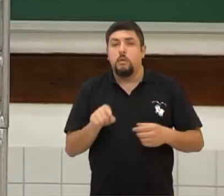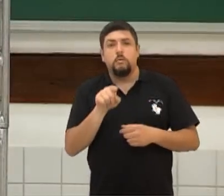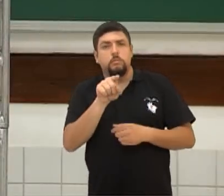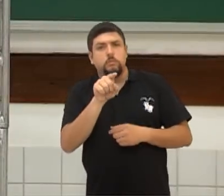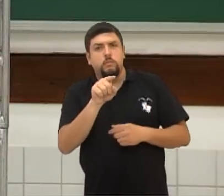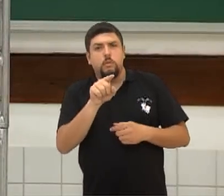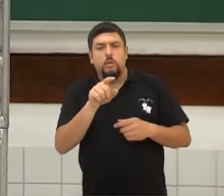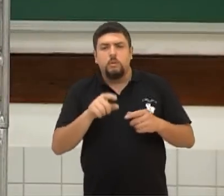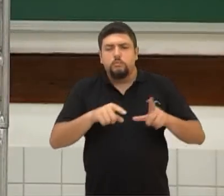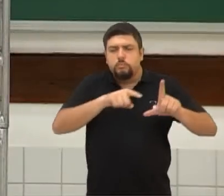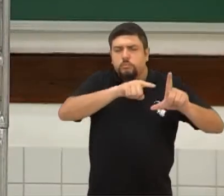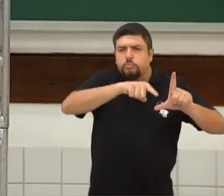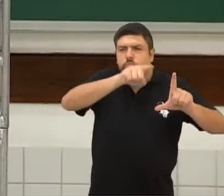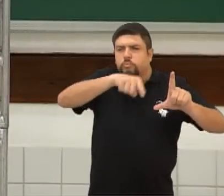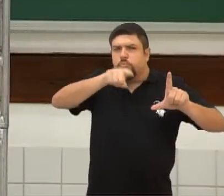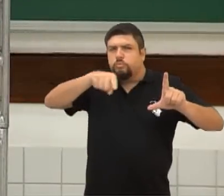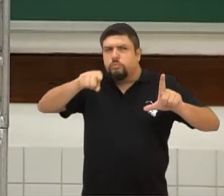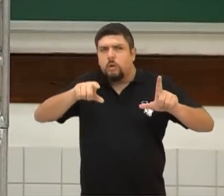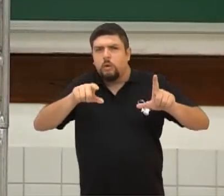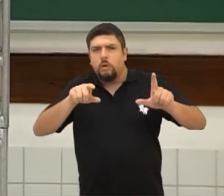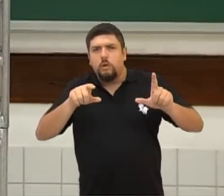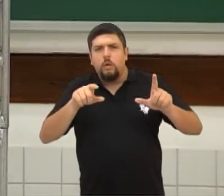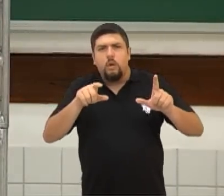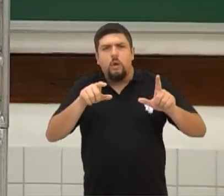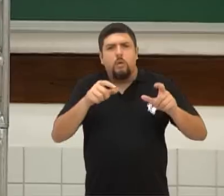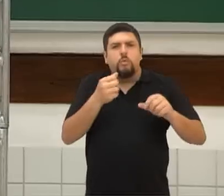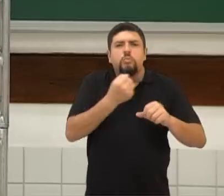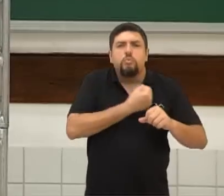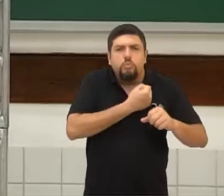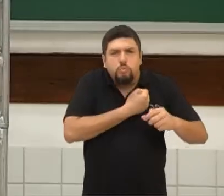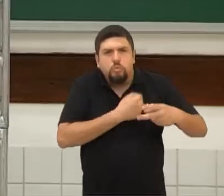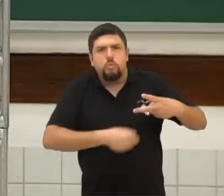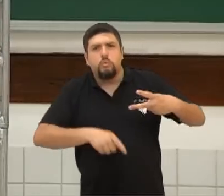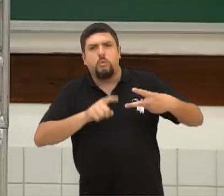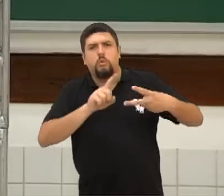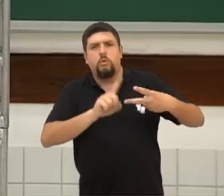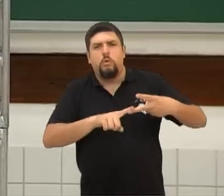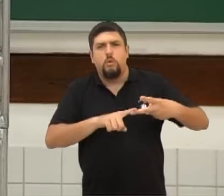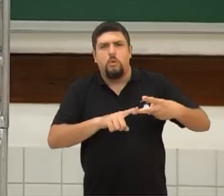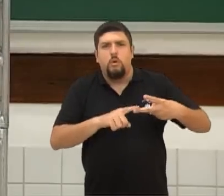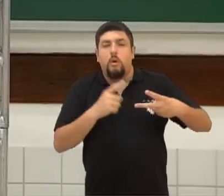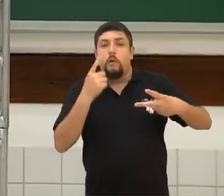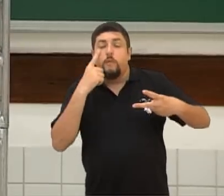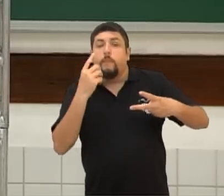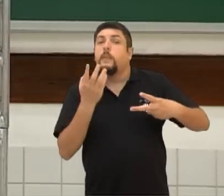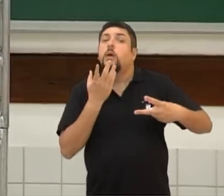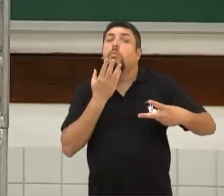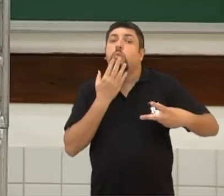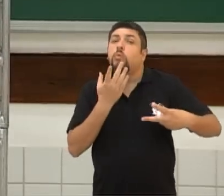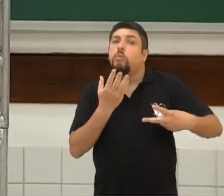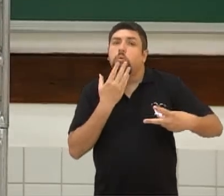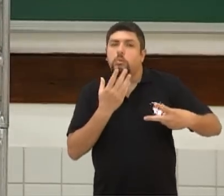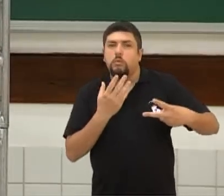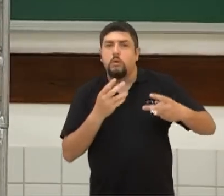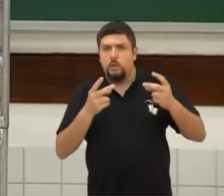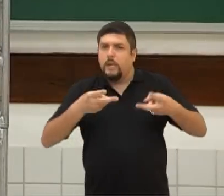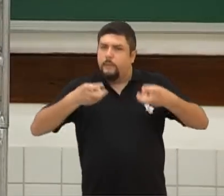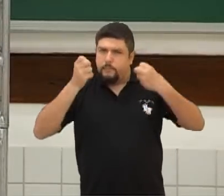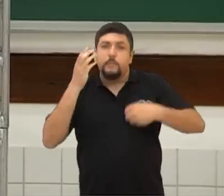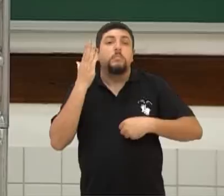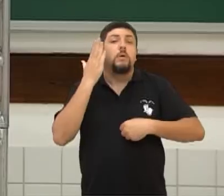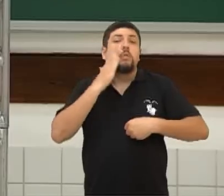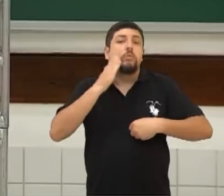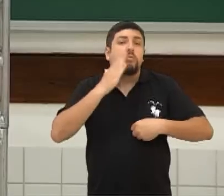gráfico detalhadamente, olhe a imagem, olhe a coloração, né? Nós temos tonalidades diferentes